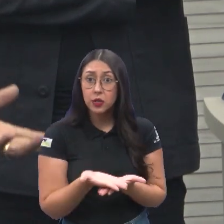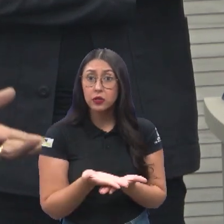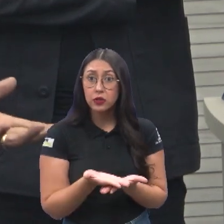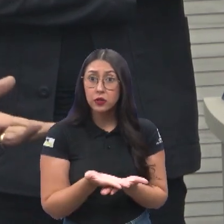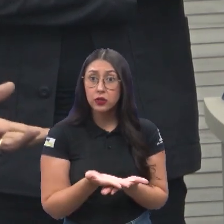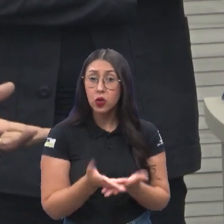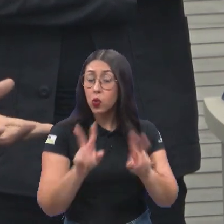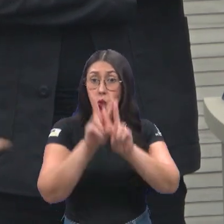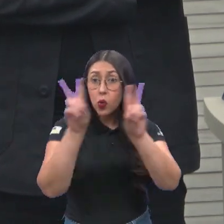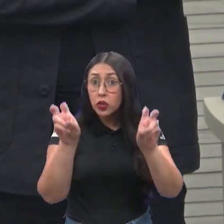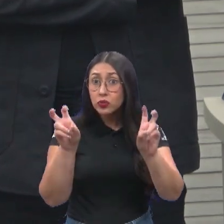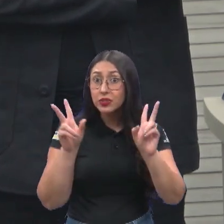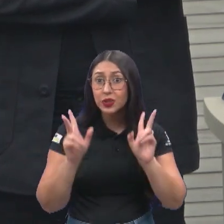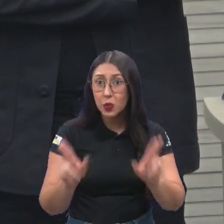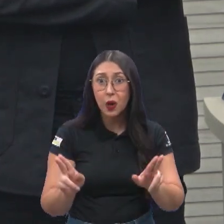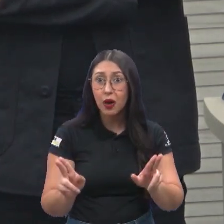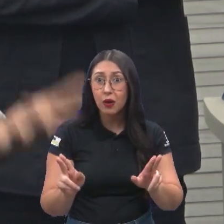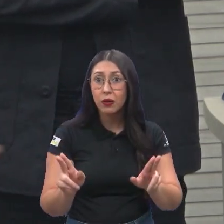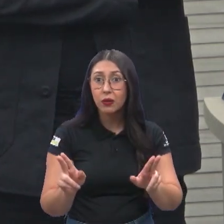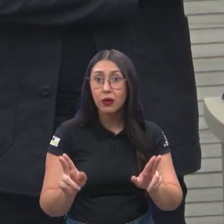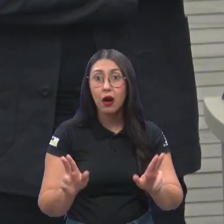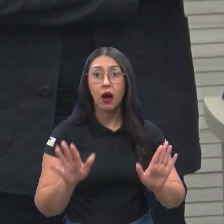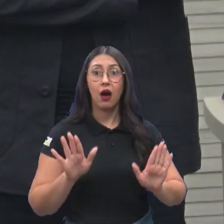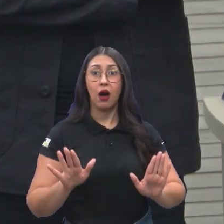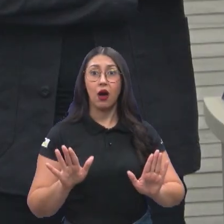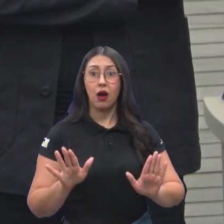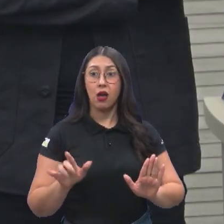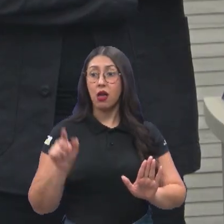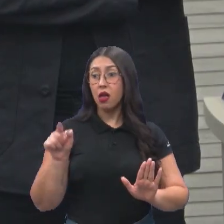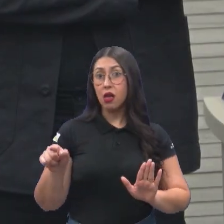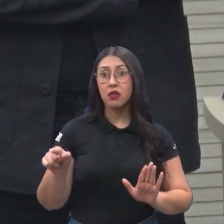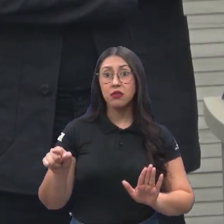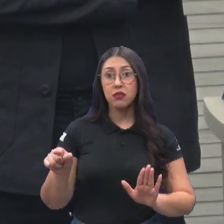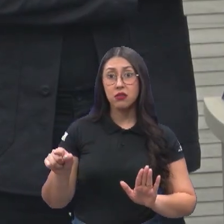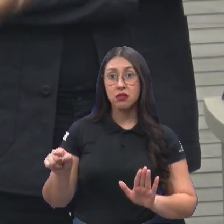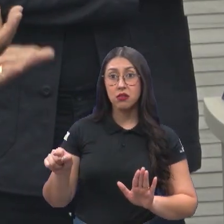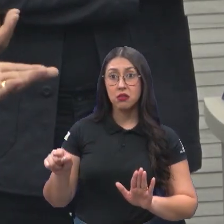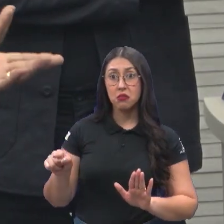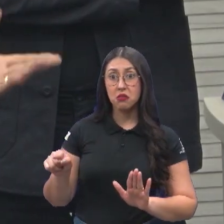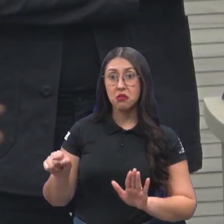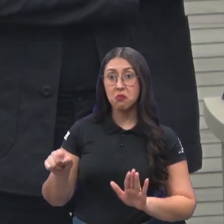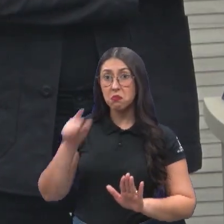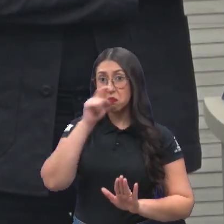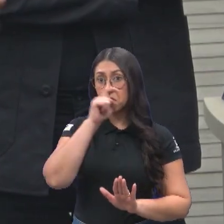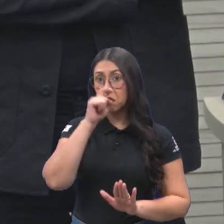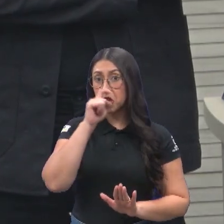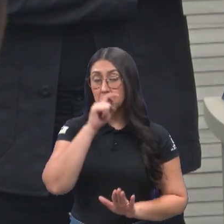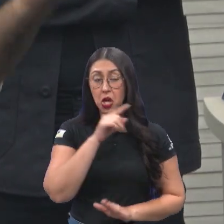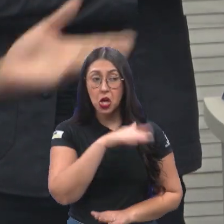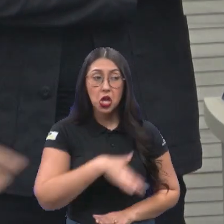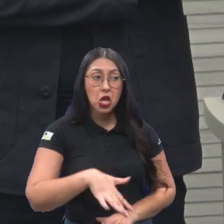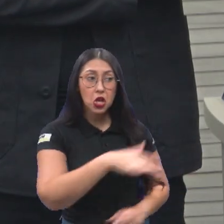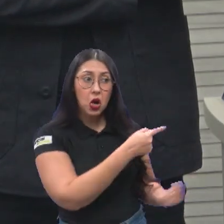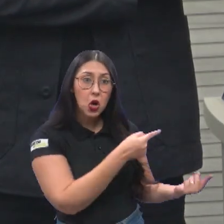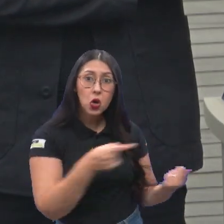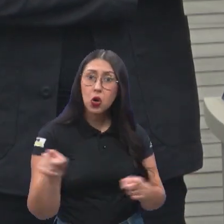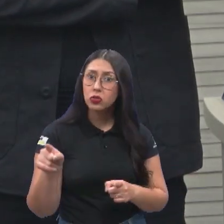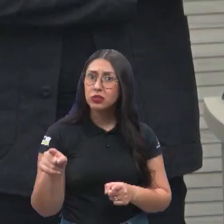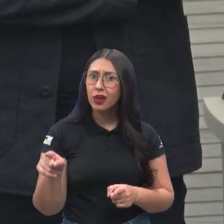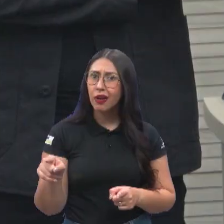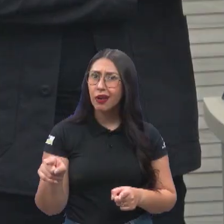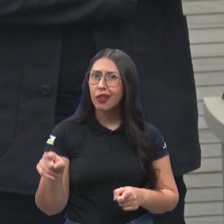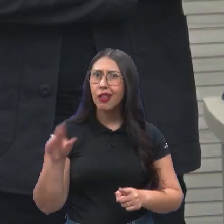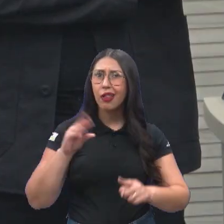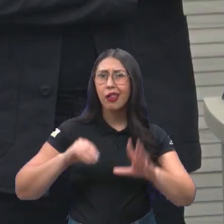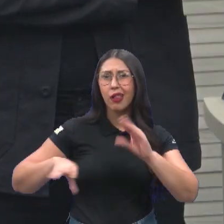mesmo assunto. Agora você pega esse assunto, diz que fomos contra e joga para o ventilador, e aí começam a falar um monte de besteira,